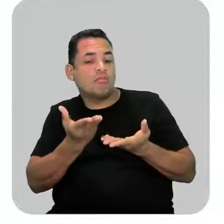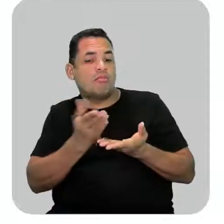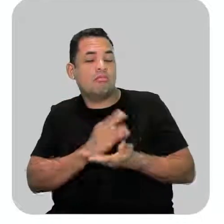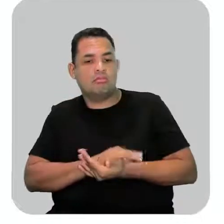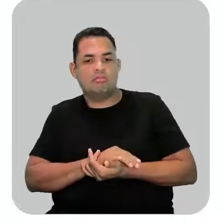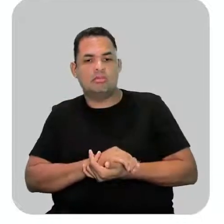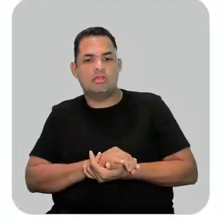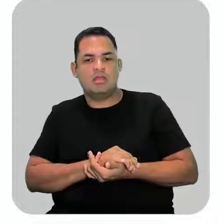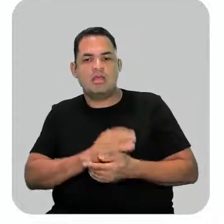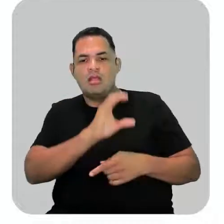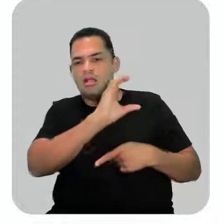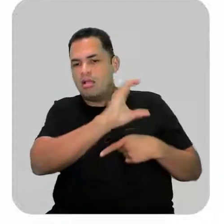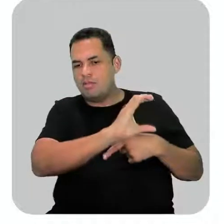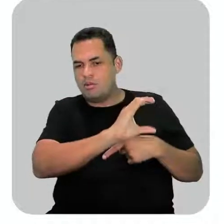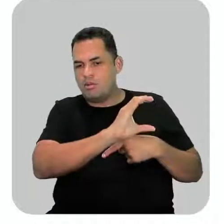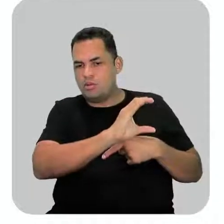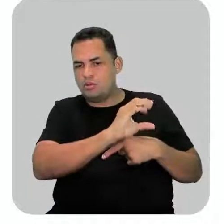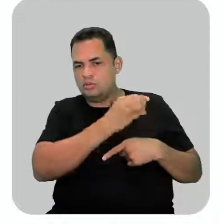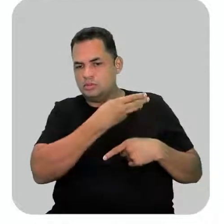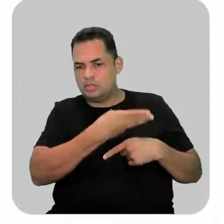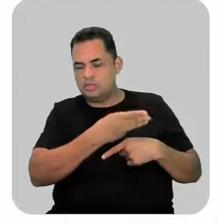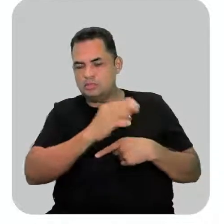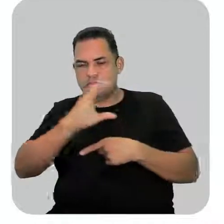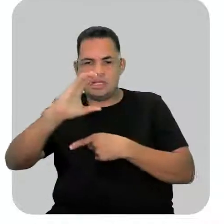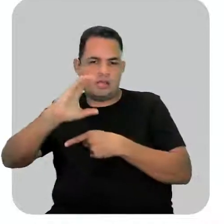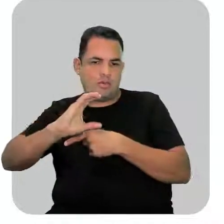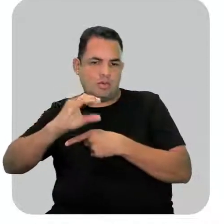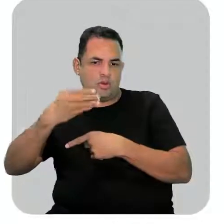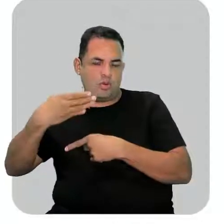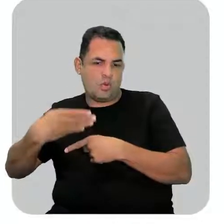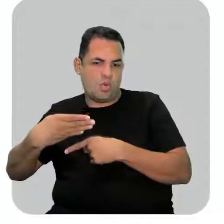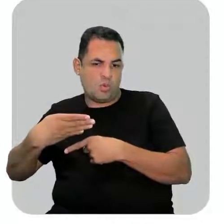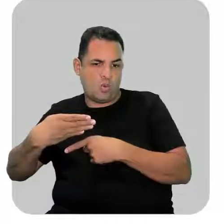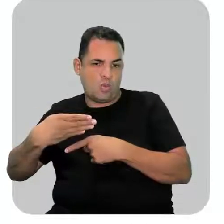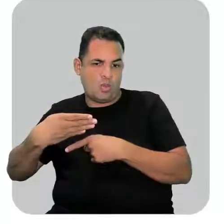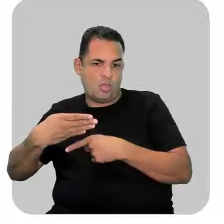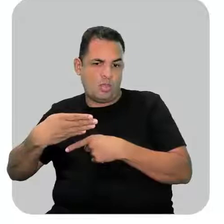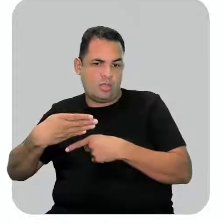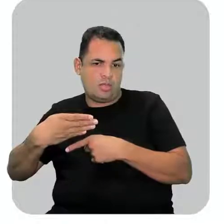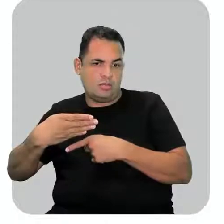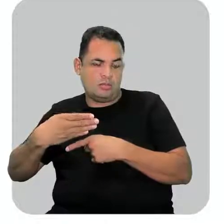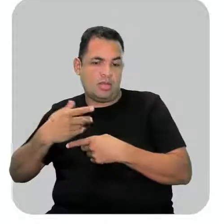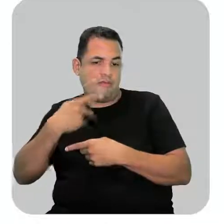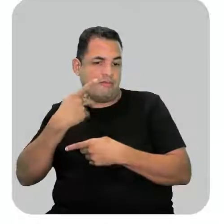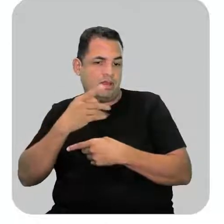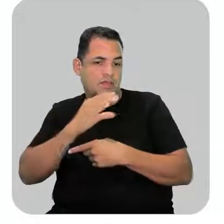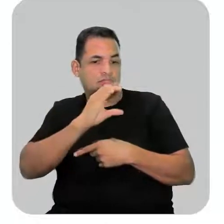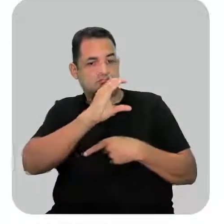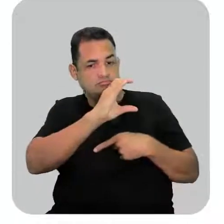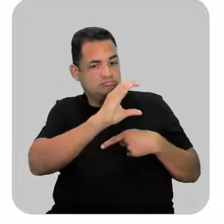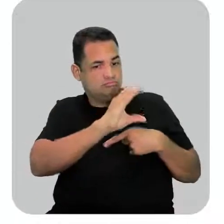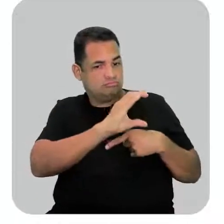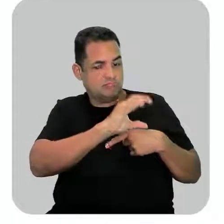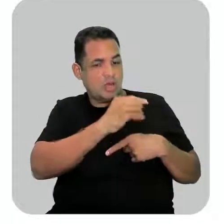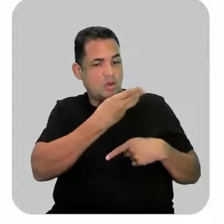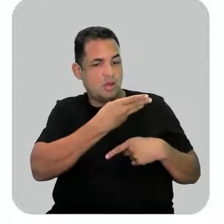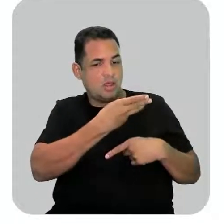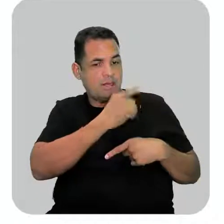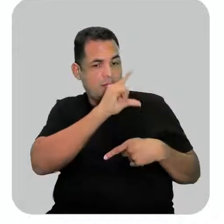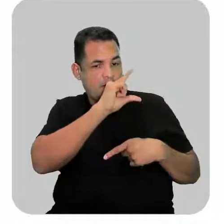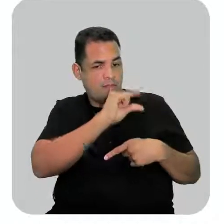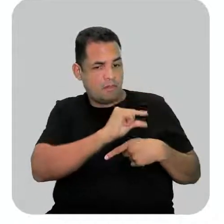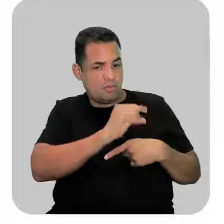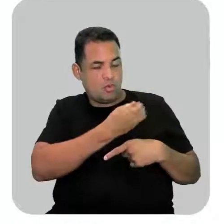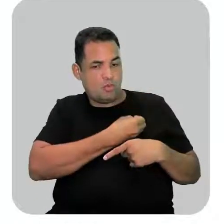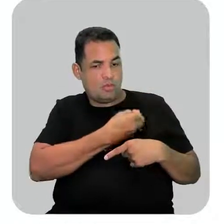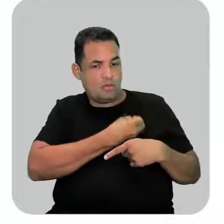carbono 3 e o carbono 4, nós vamos dizer que a ligação dupla está no carbono 3, sempre um menor número. Então, depois